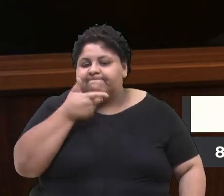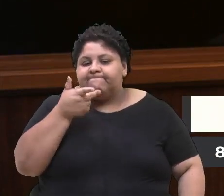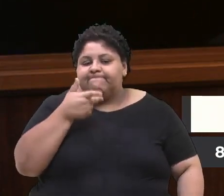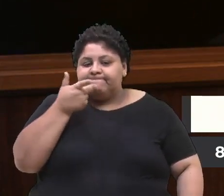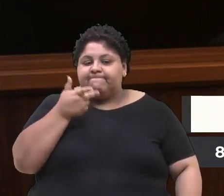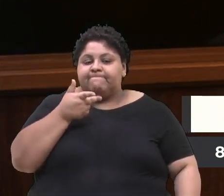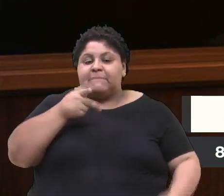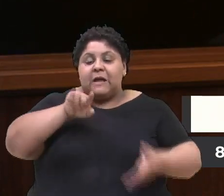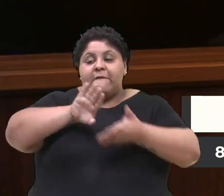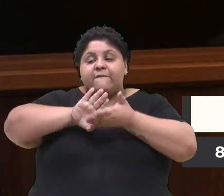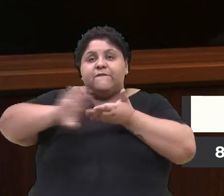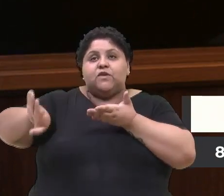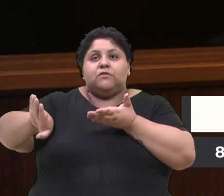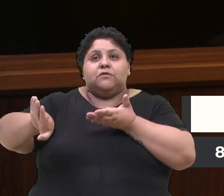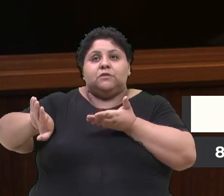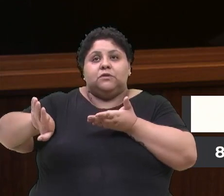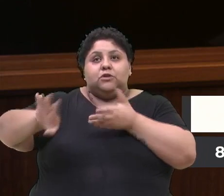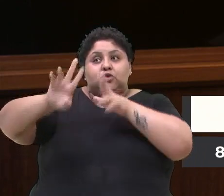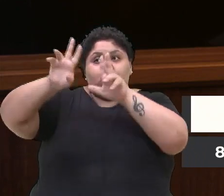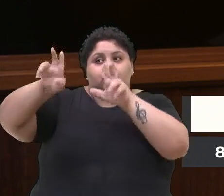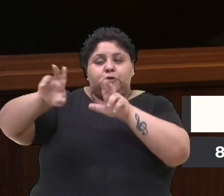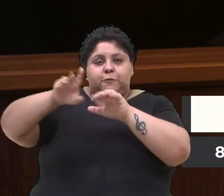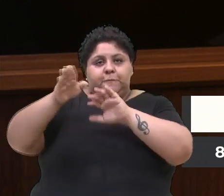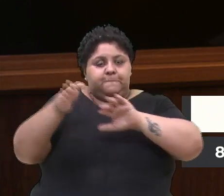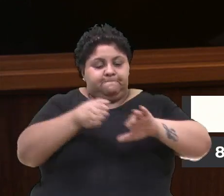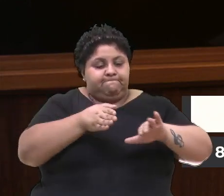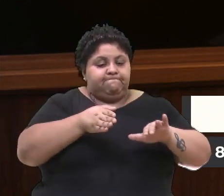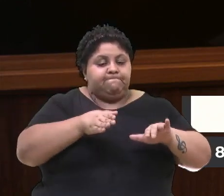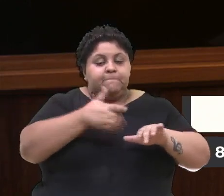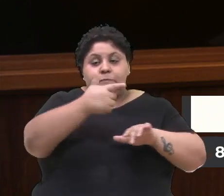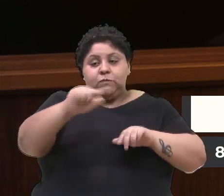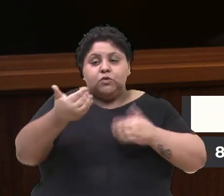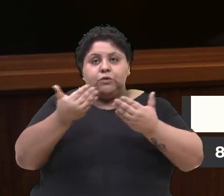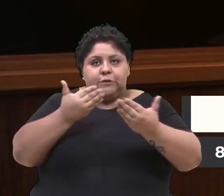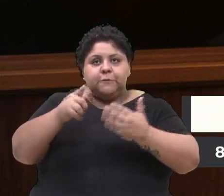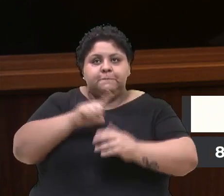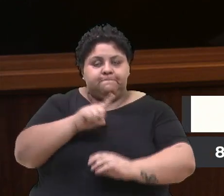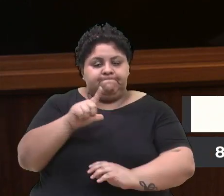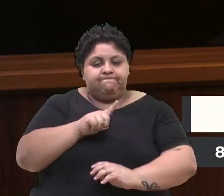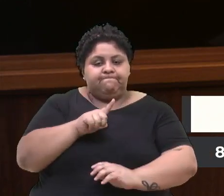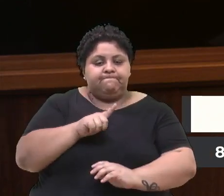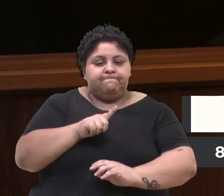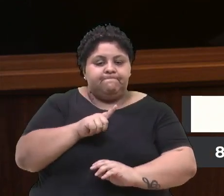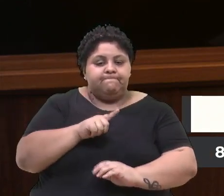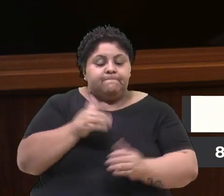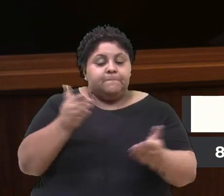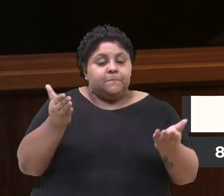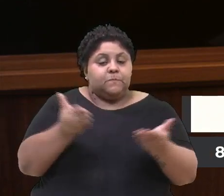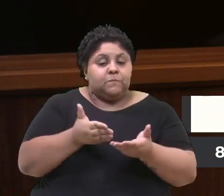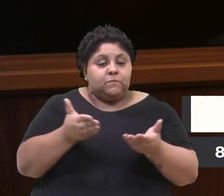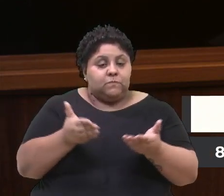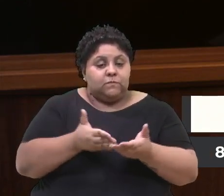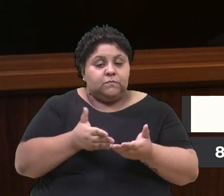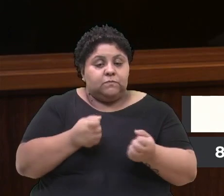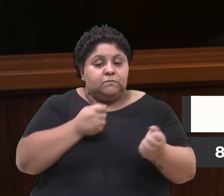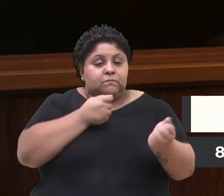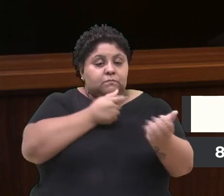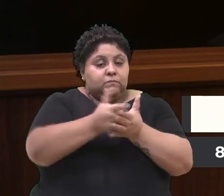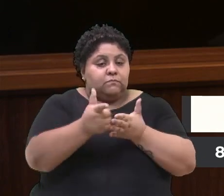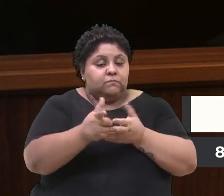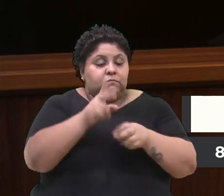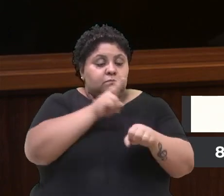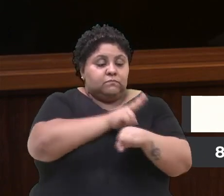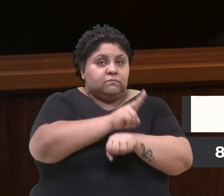do objeto. Outra dúvida que nós tivemos é que se as atuais compras de vagas, as